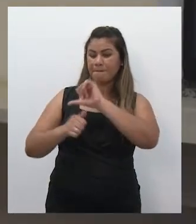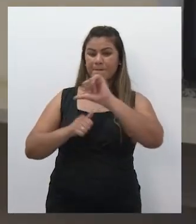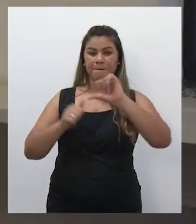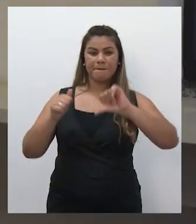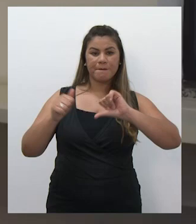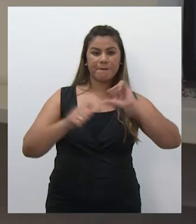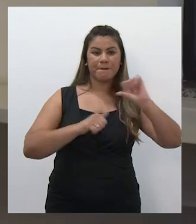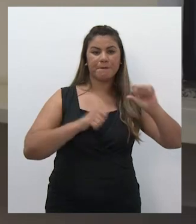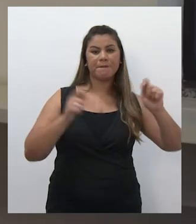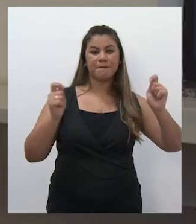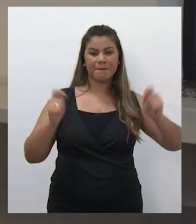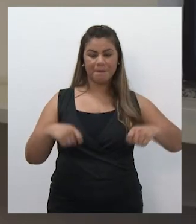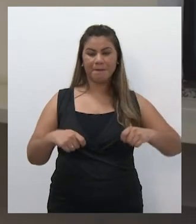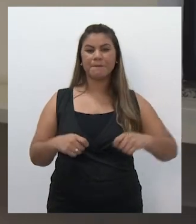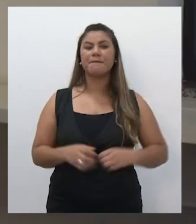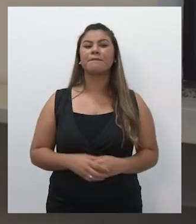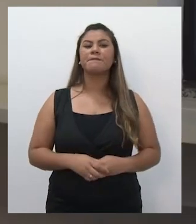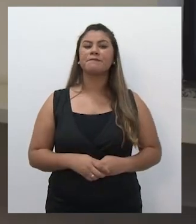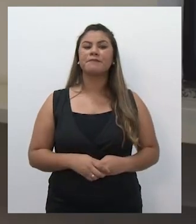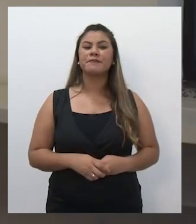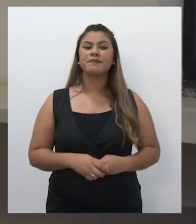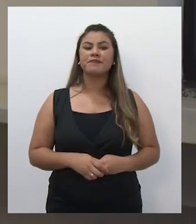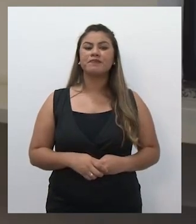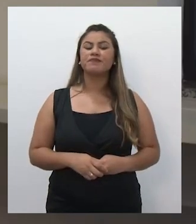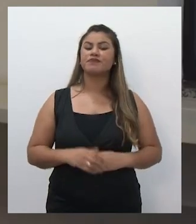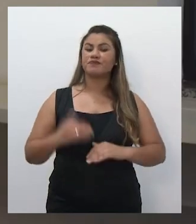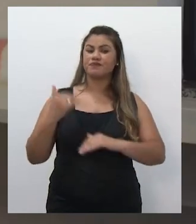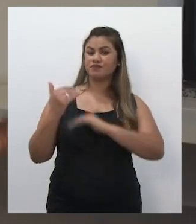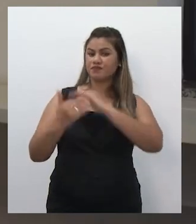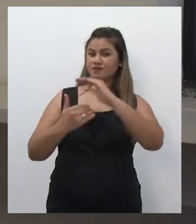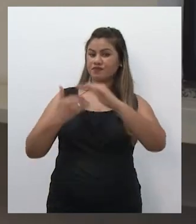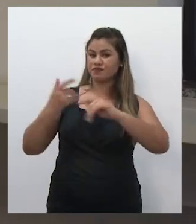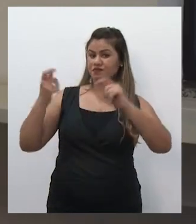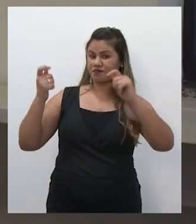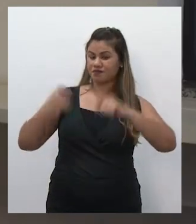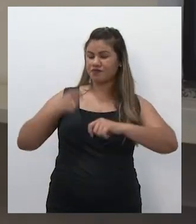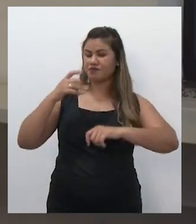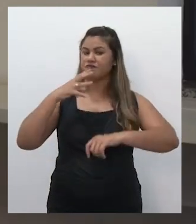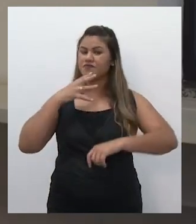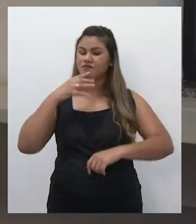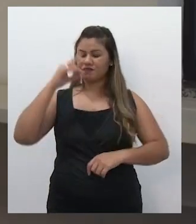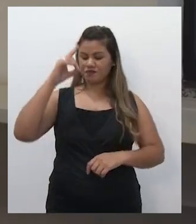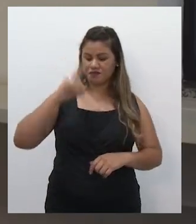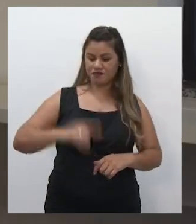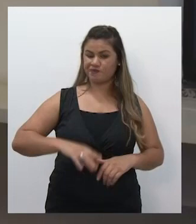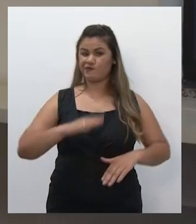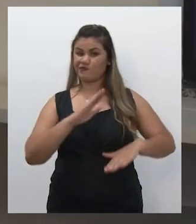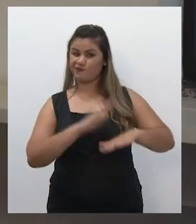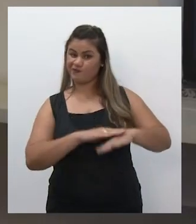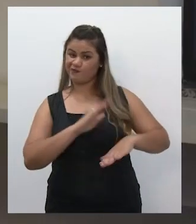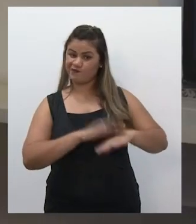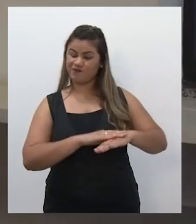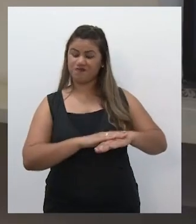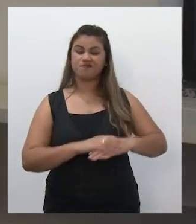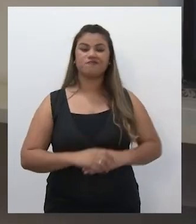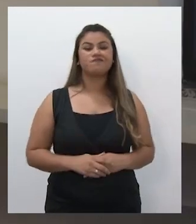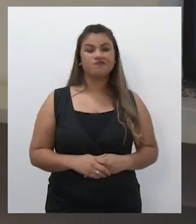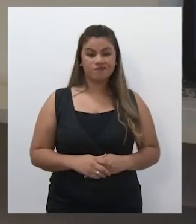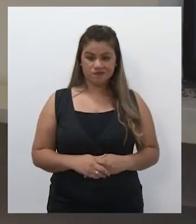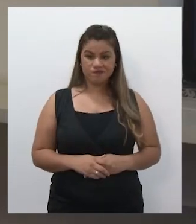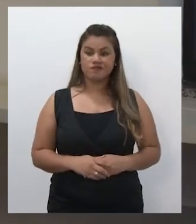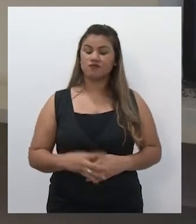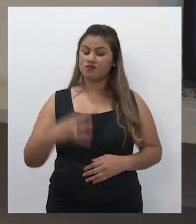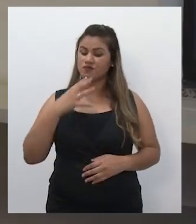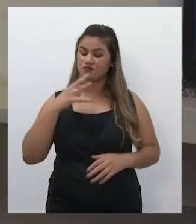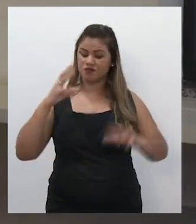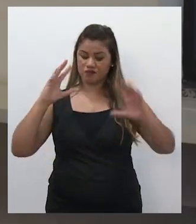também dessa realidade. Desenvolver a capacidade de conhecer seus direitos e deveres, de exercerem a sua